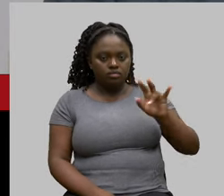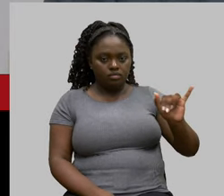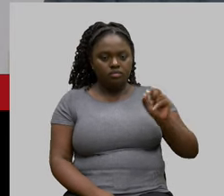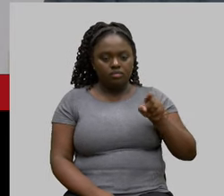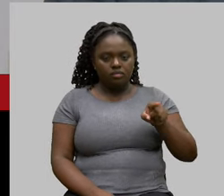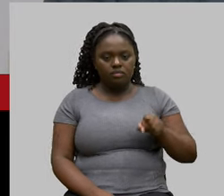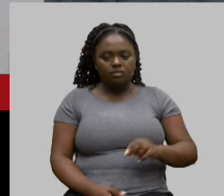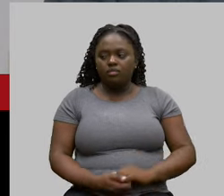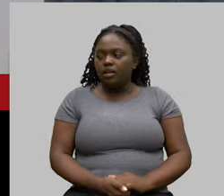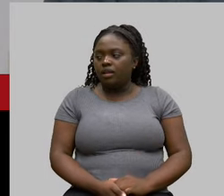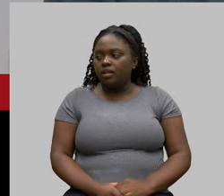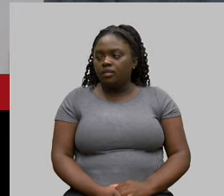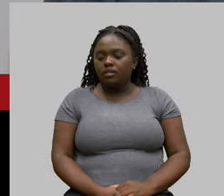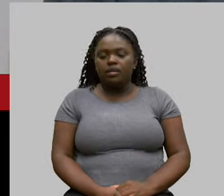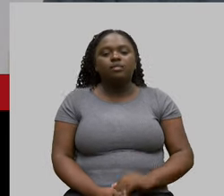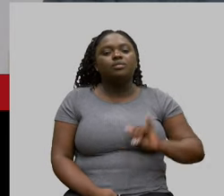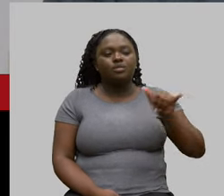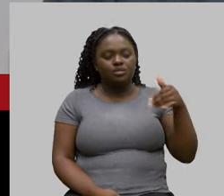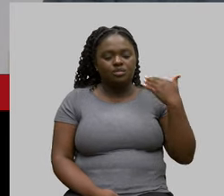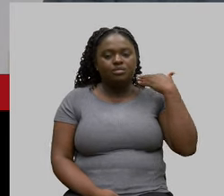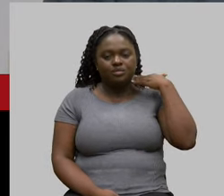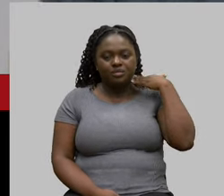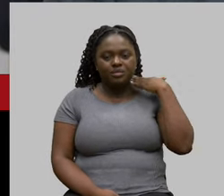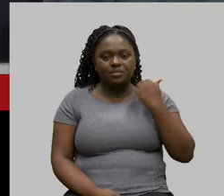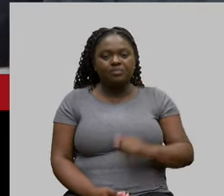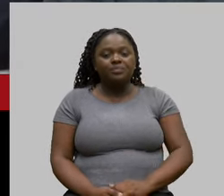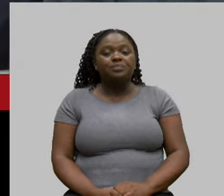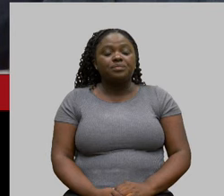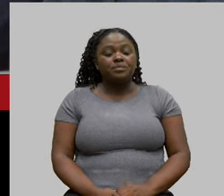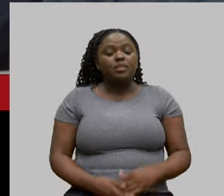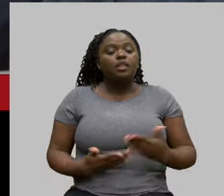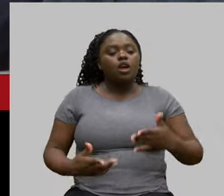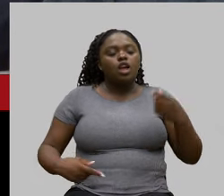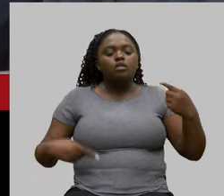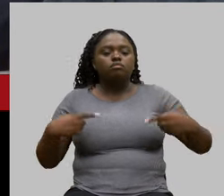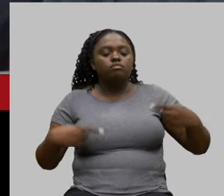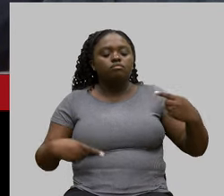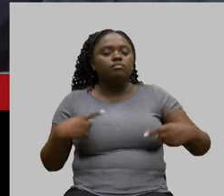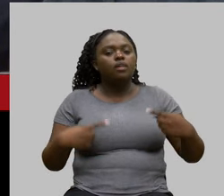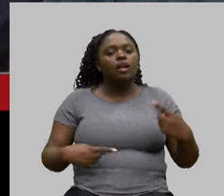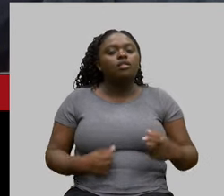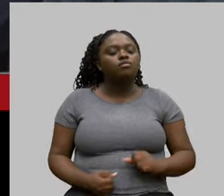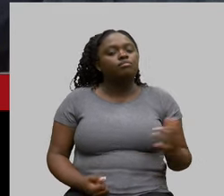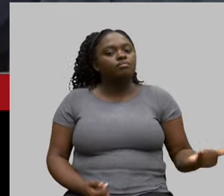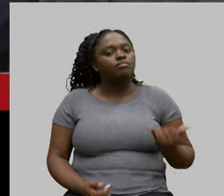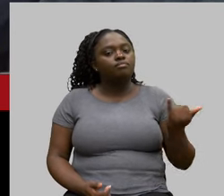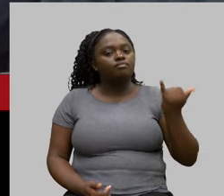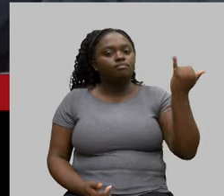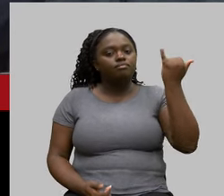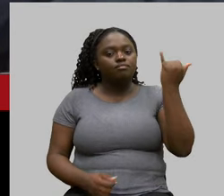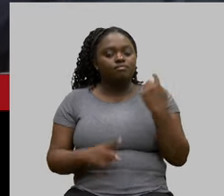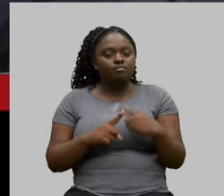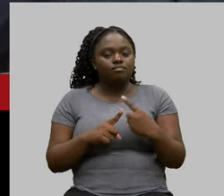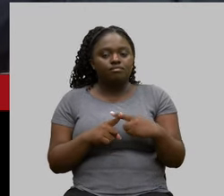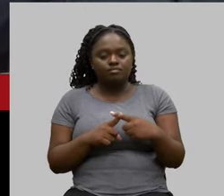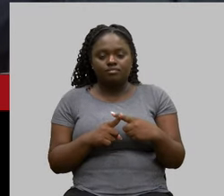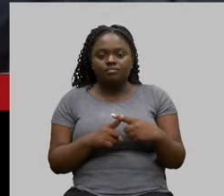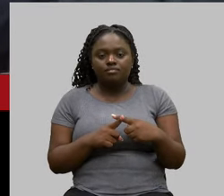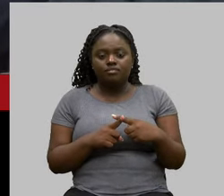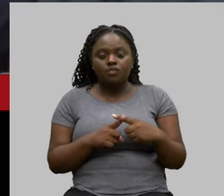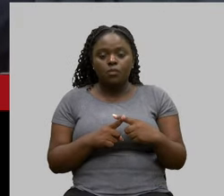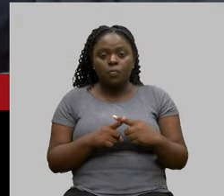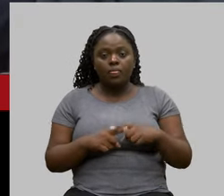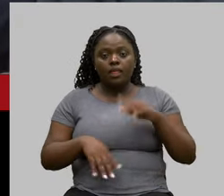debate aqui ele ele veio ele tá caindo aqui como uma luva porque eh